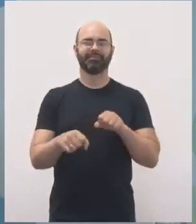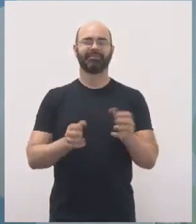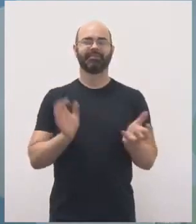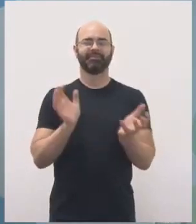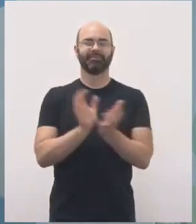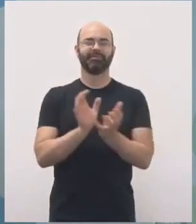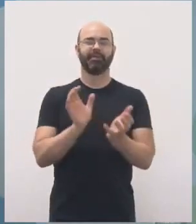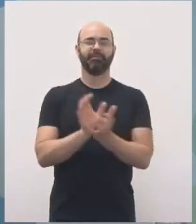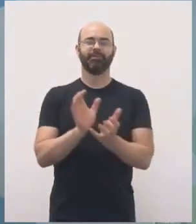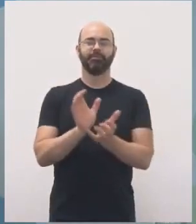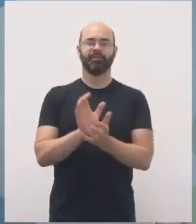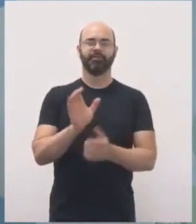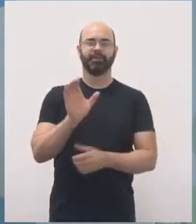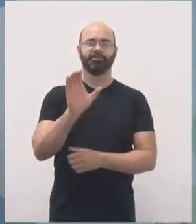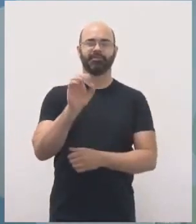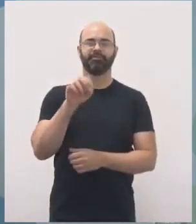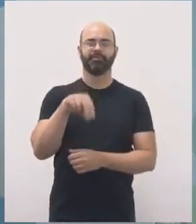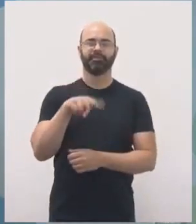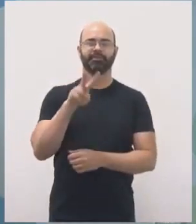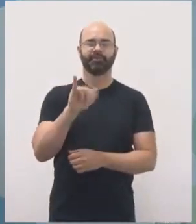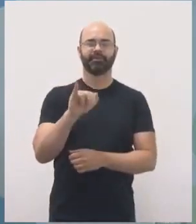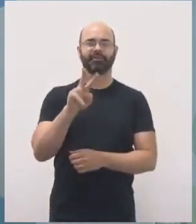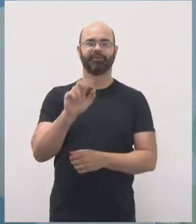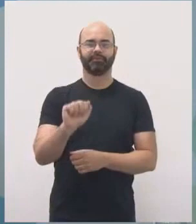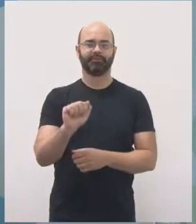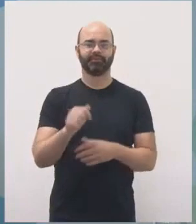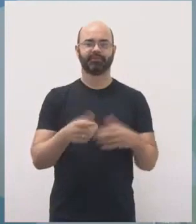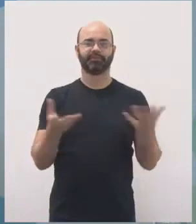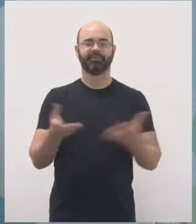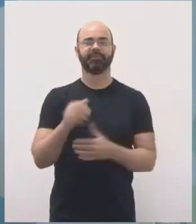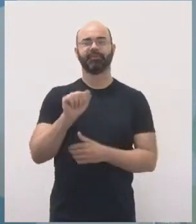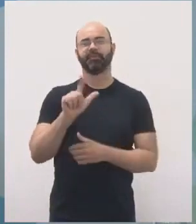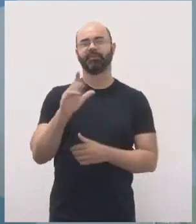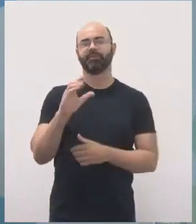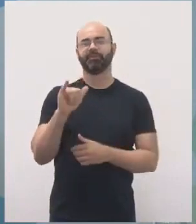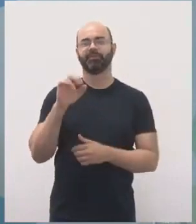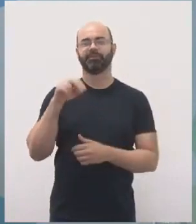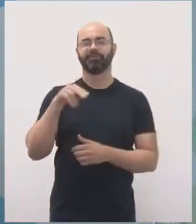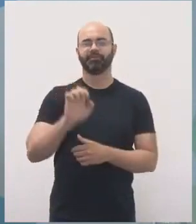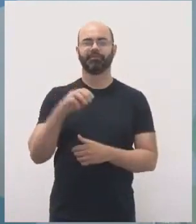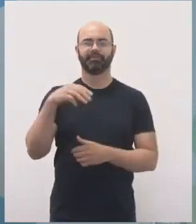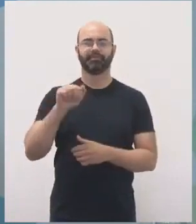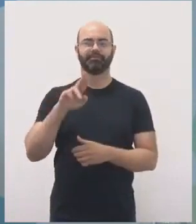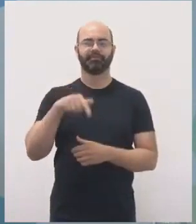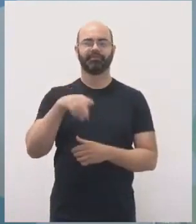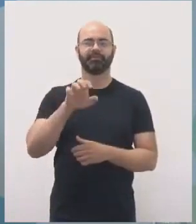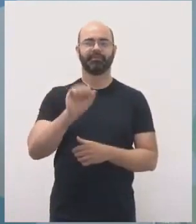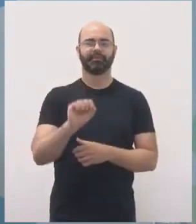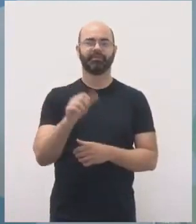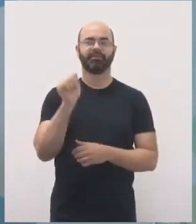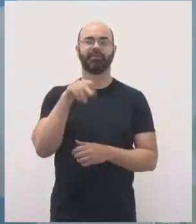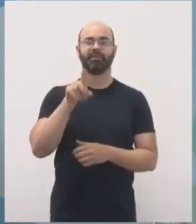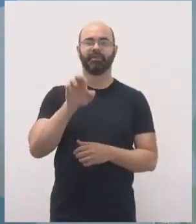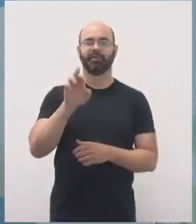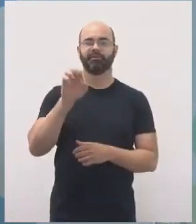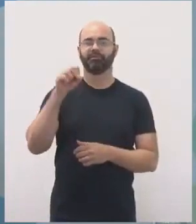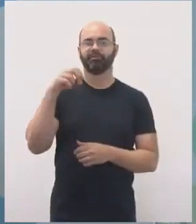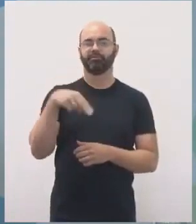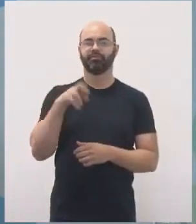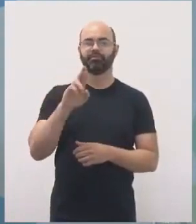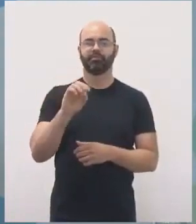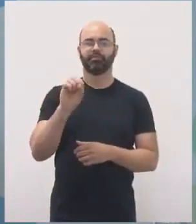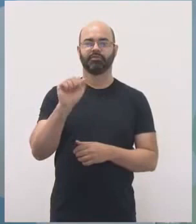muito legal, com a colaboração aí da Alcione Marques, da Neuroconnect, do Anderson Rosa e